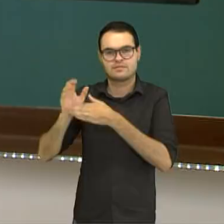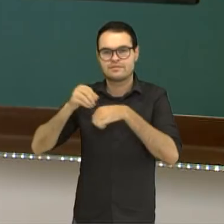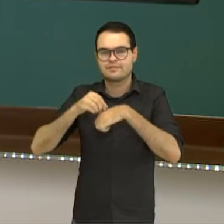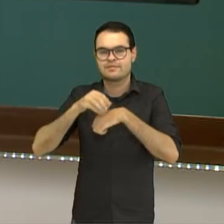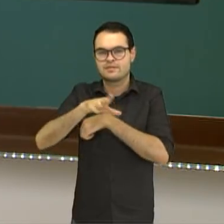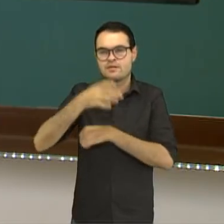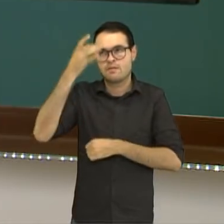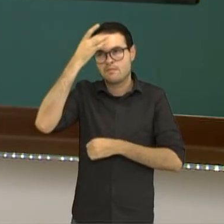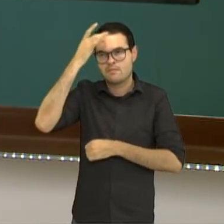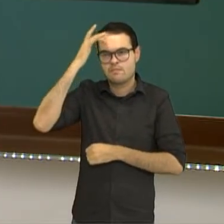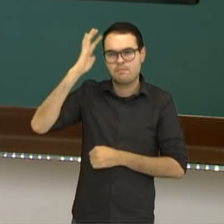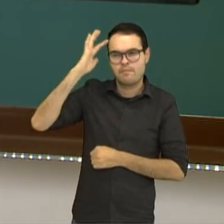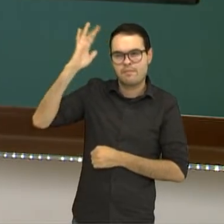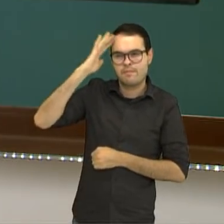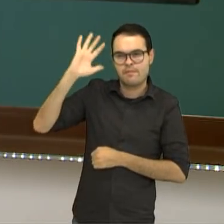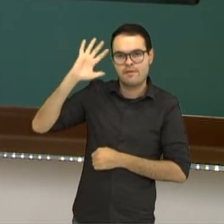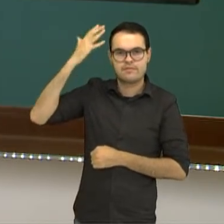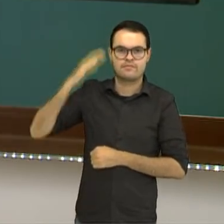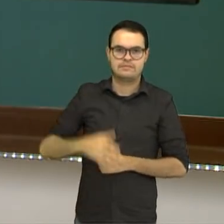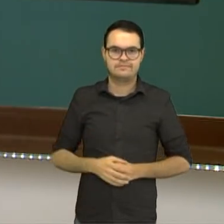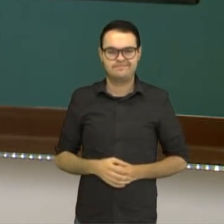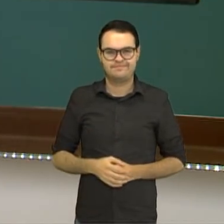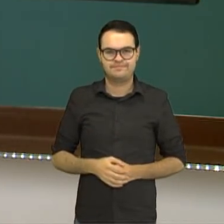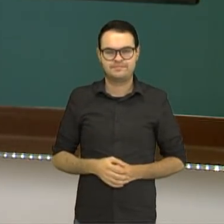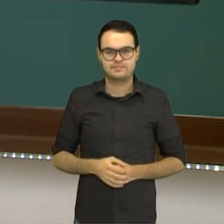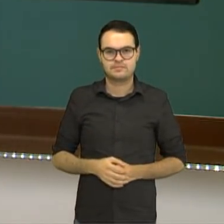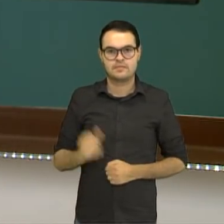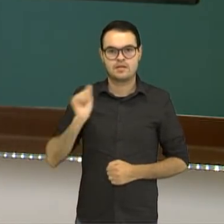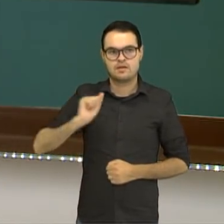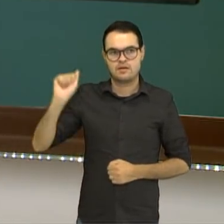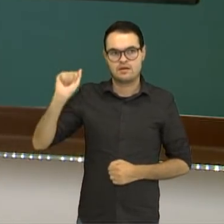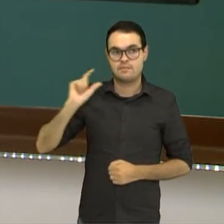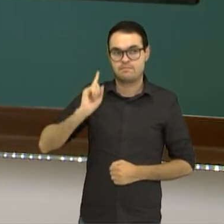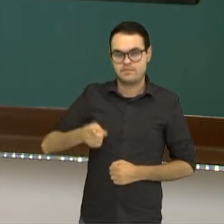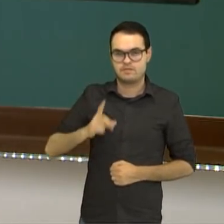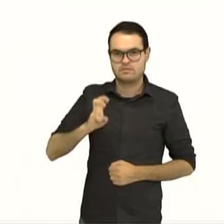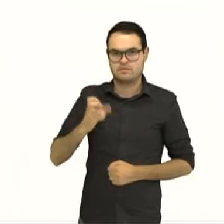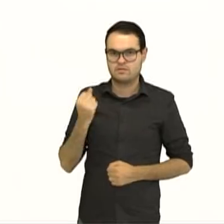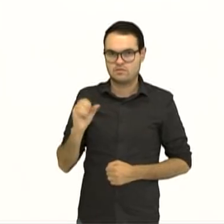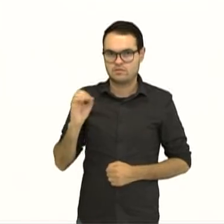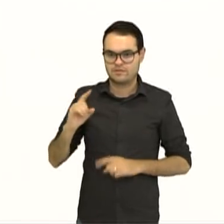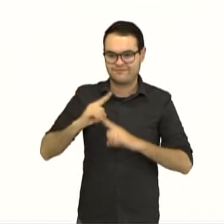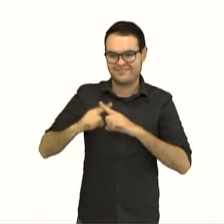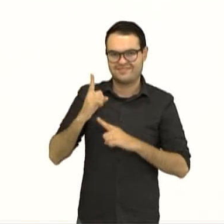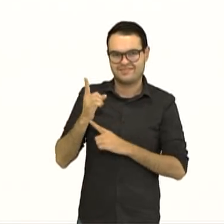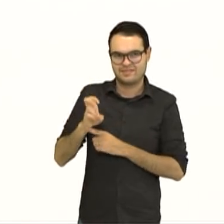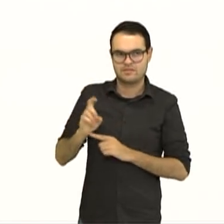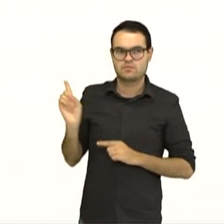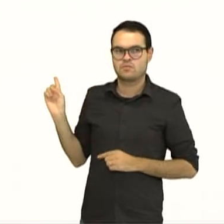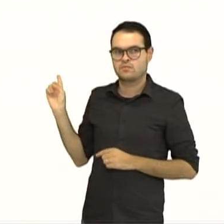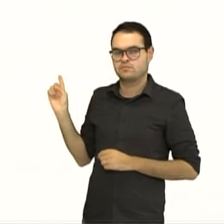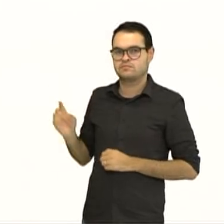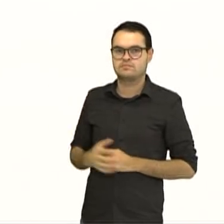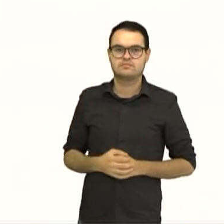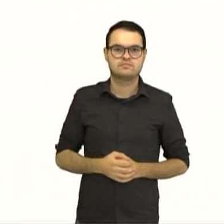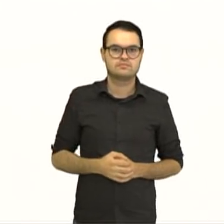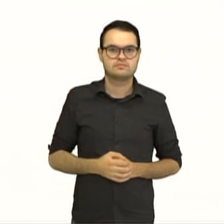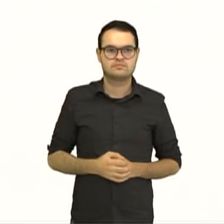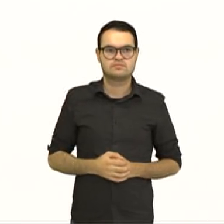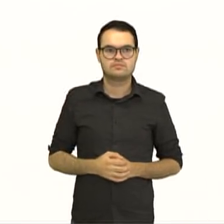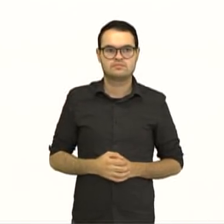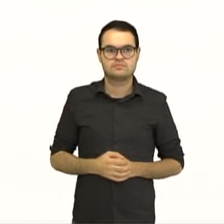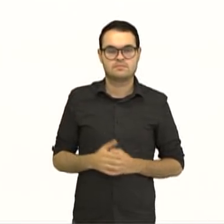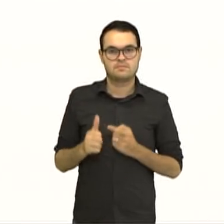bom? Na letra A, quando eu faço 1.580 vezes 15, na verdade eu estou fazendo o quê? Vezes